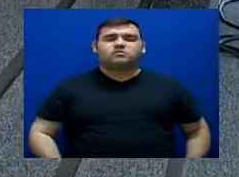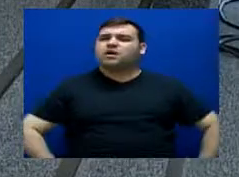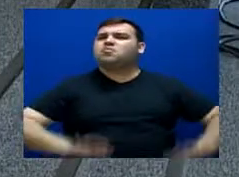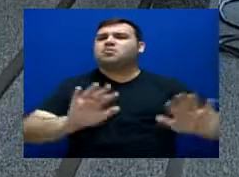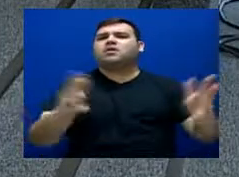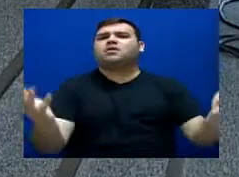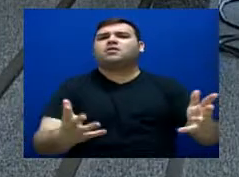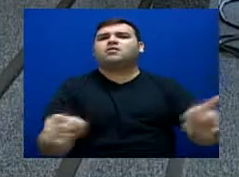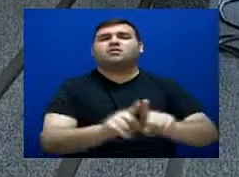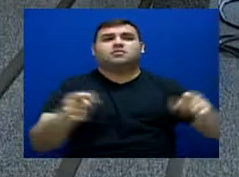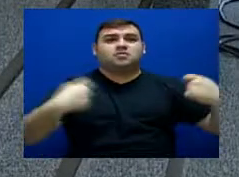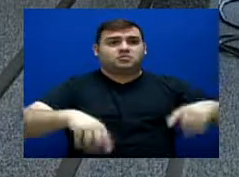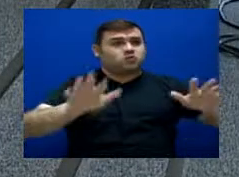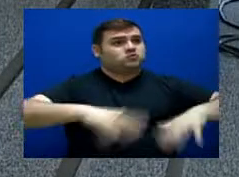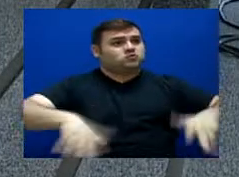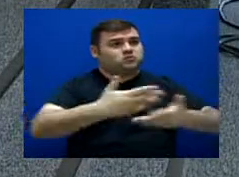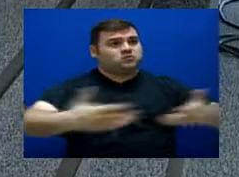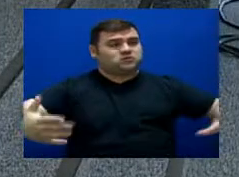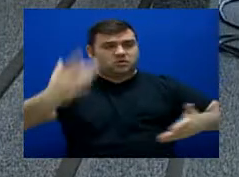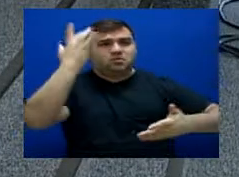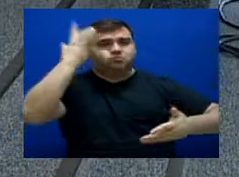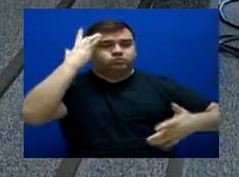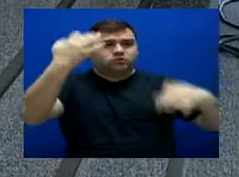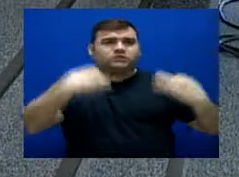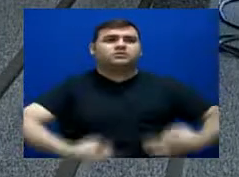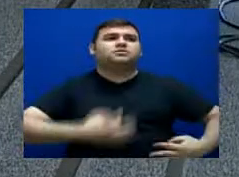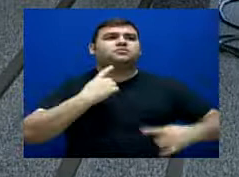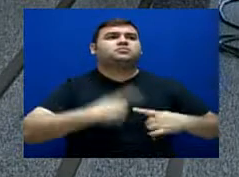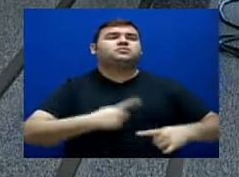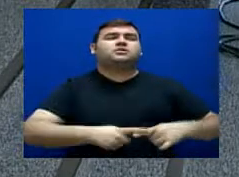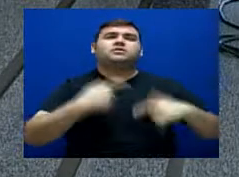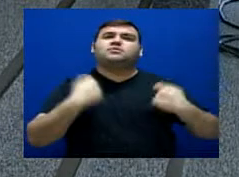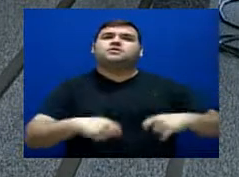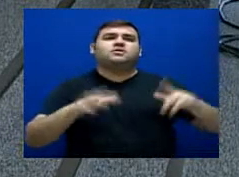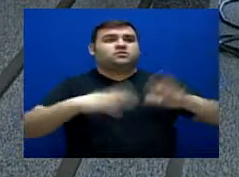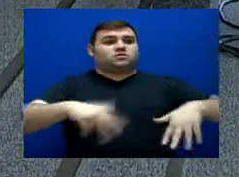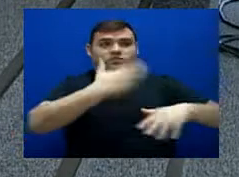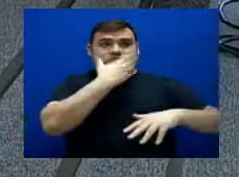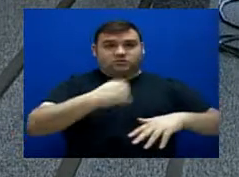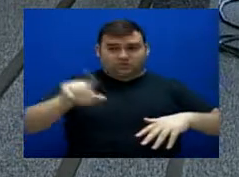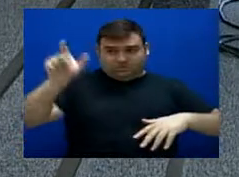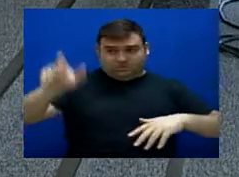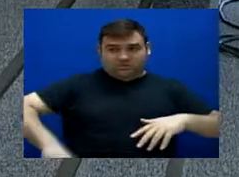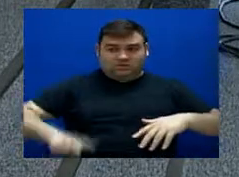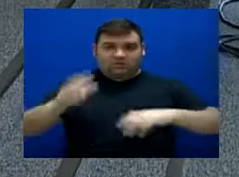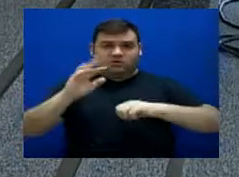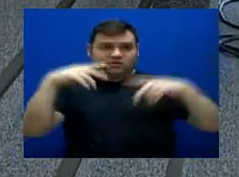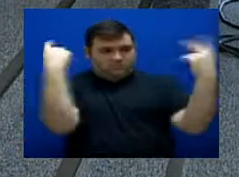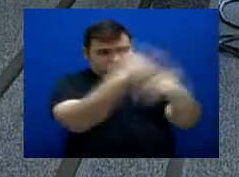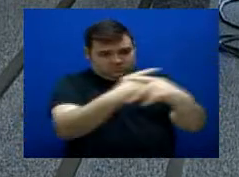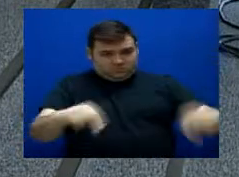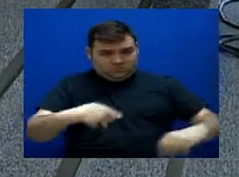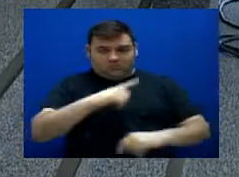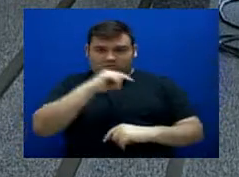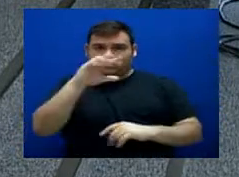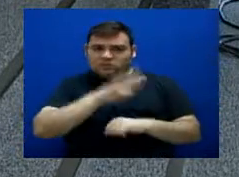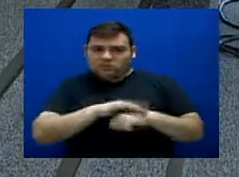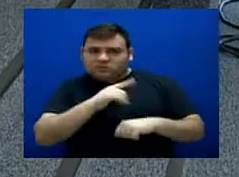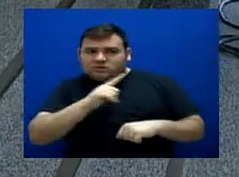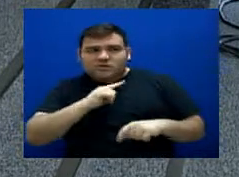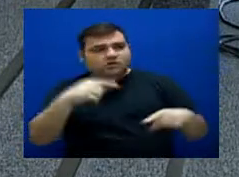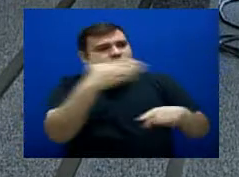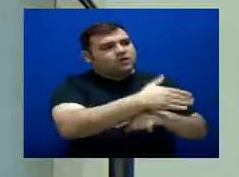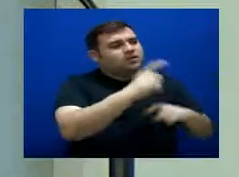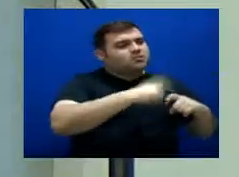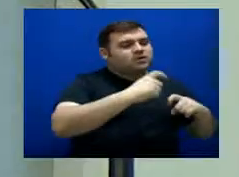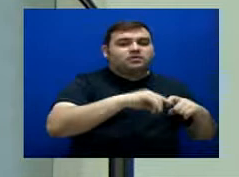Agora, eu quero a compreensão de vocês, que todos conscientizassem que quando o macumbeiro está doente, ele vai buscar o médico. E o